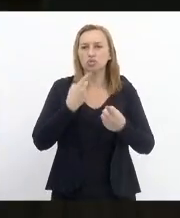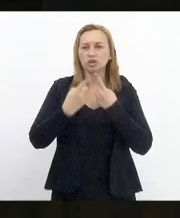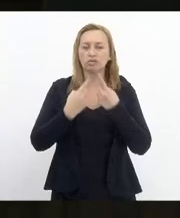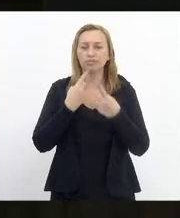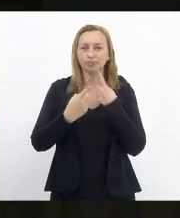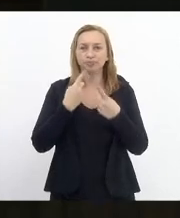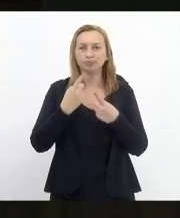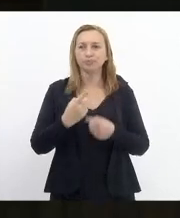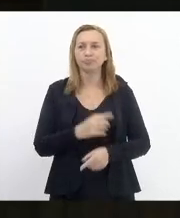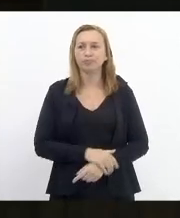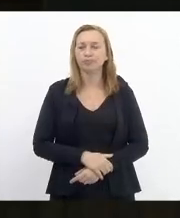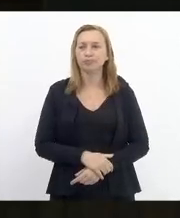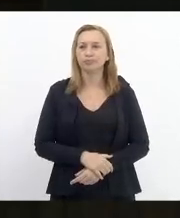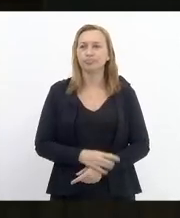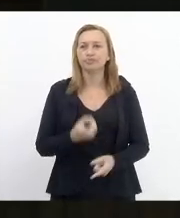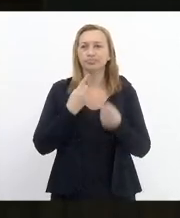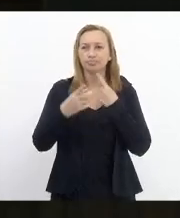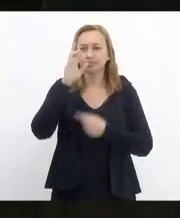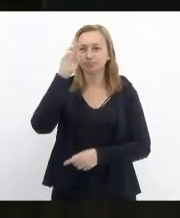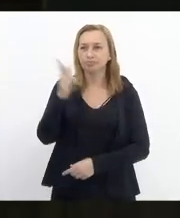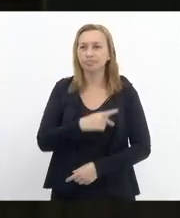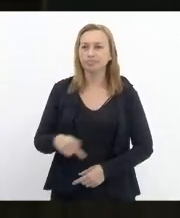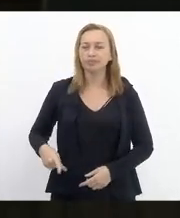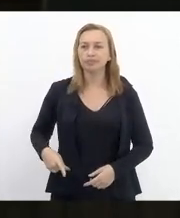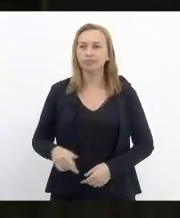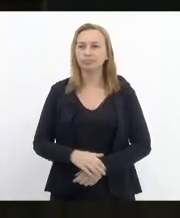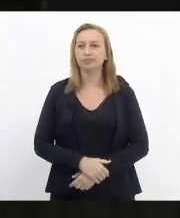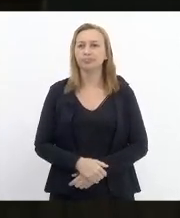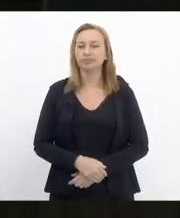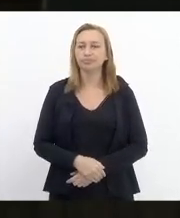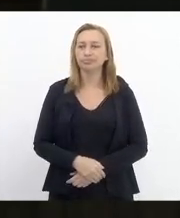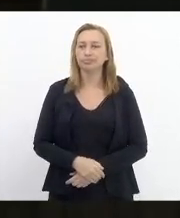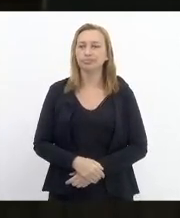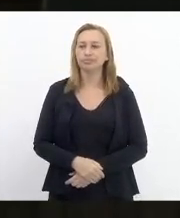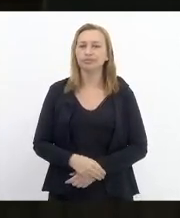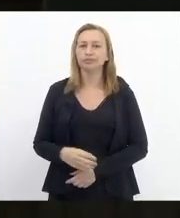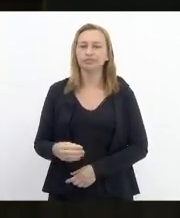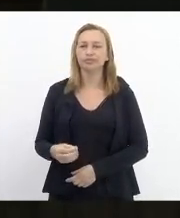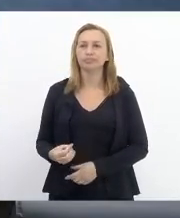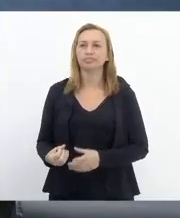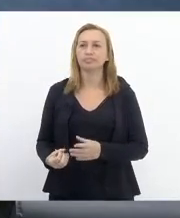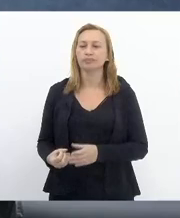discussão. Para discutir, presidente. Deputado autor Carlos Mink.